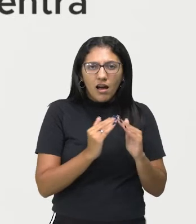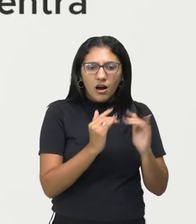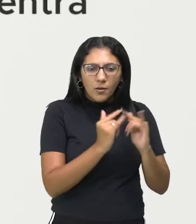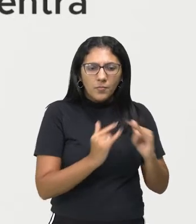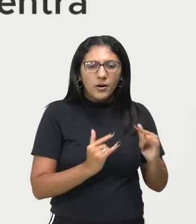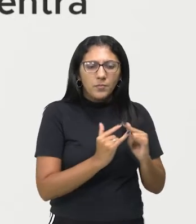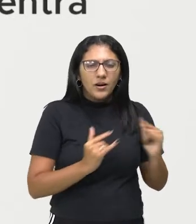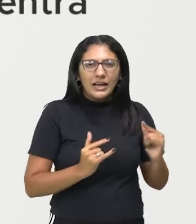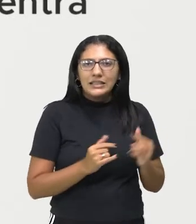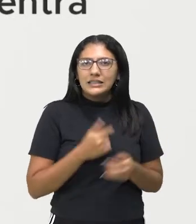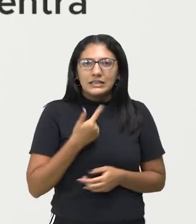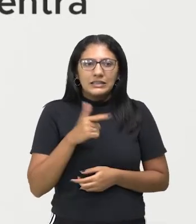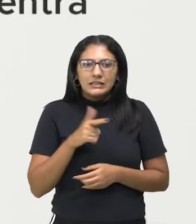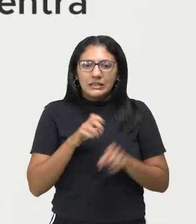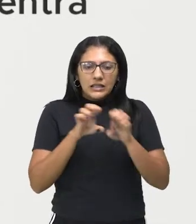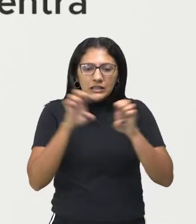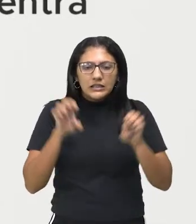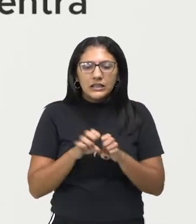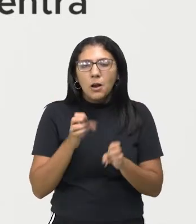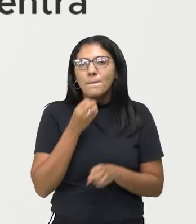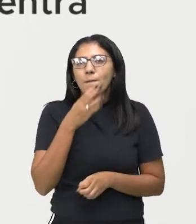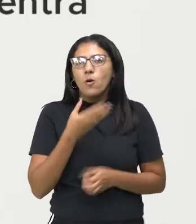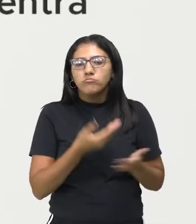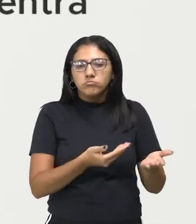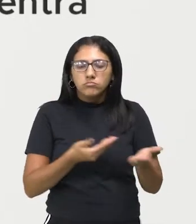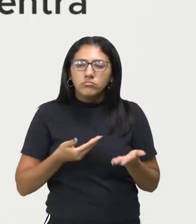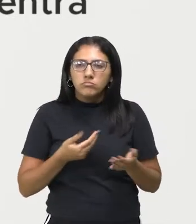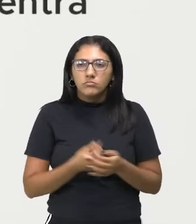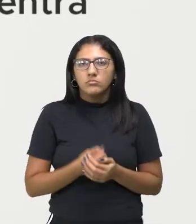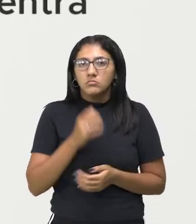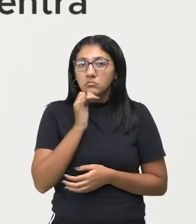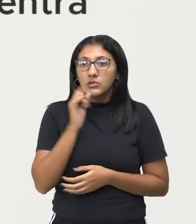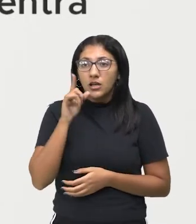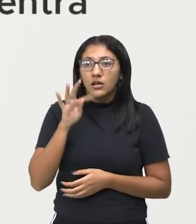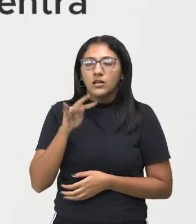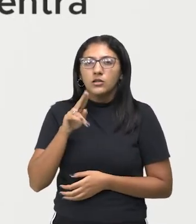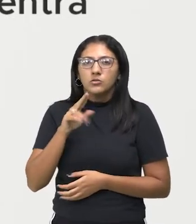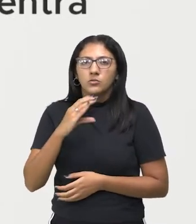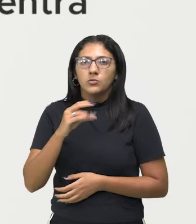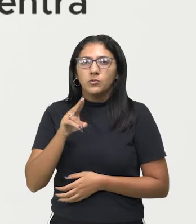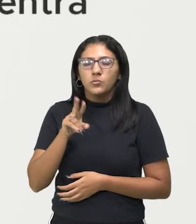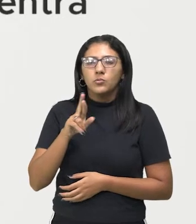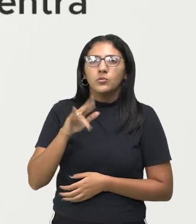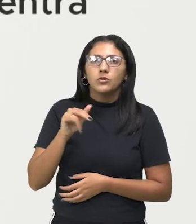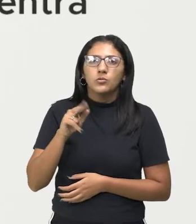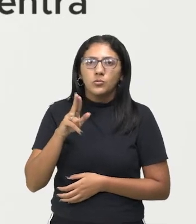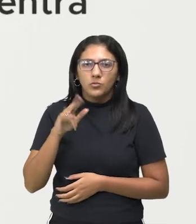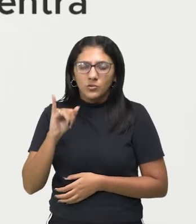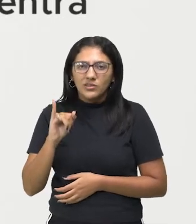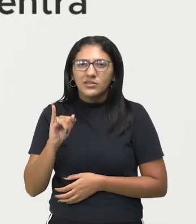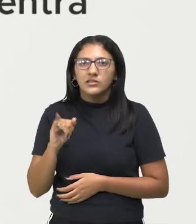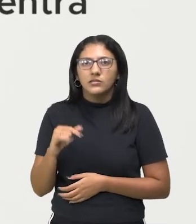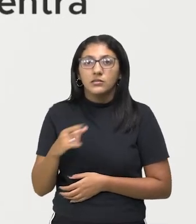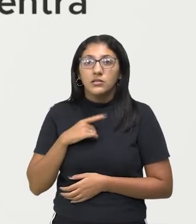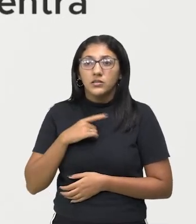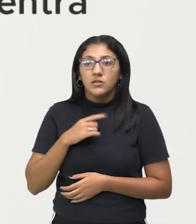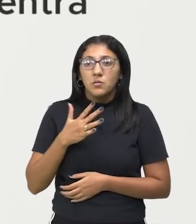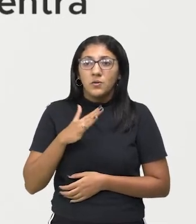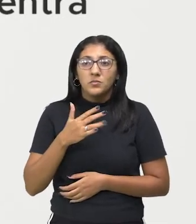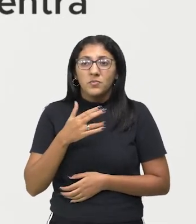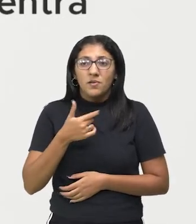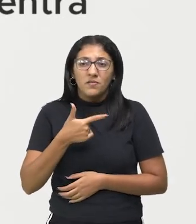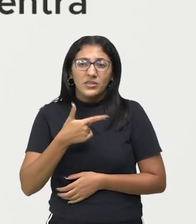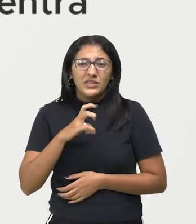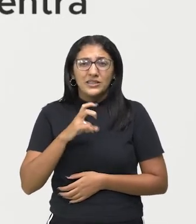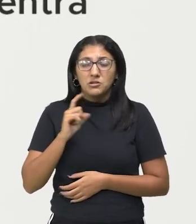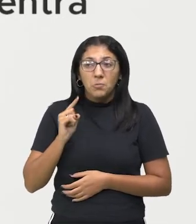receber essa grande quantidade de pessoas. Por exemplo, em Tucuruí foram cerca de 25 mil trabalhadores que foram para esse local para a